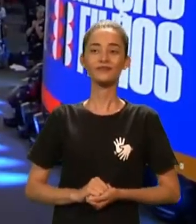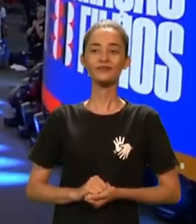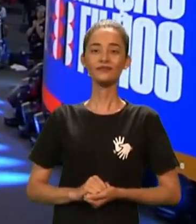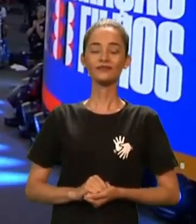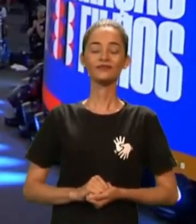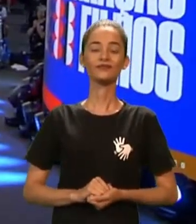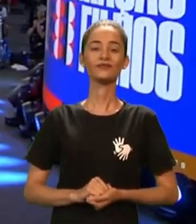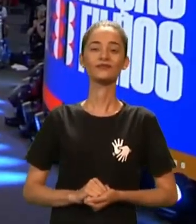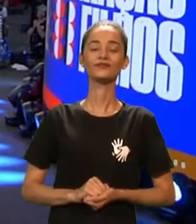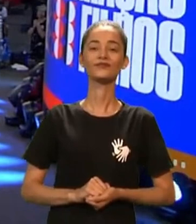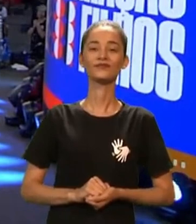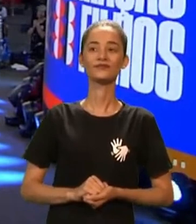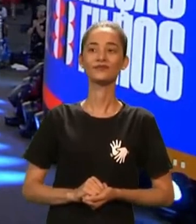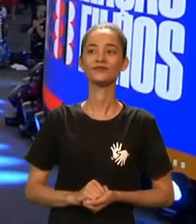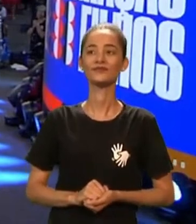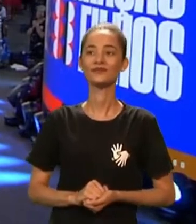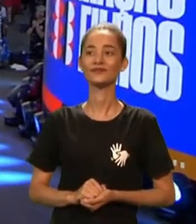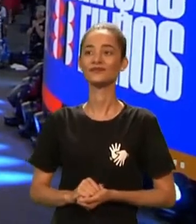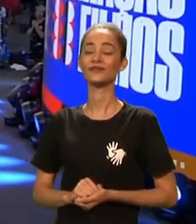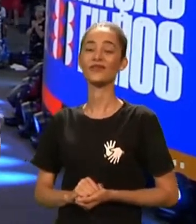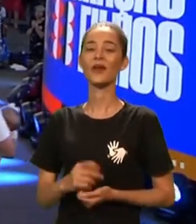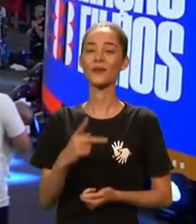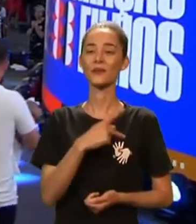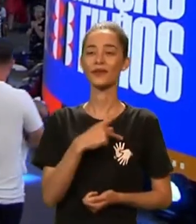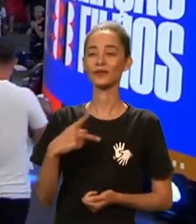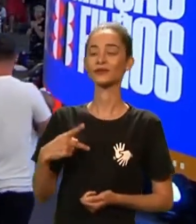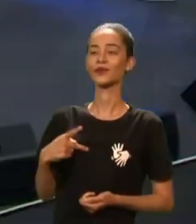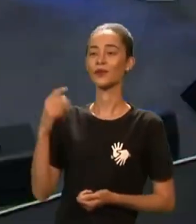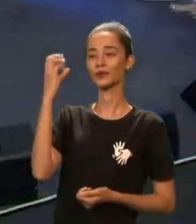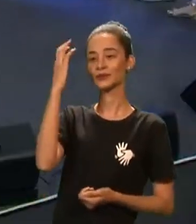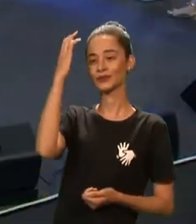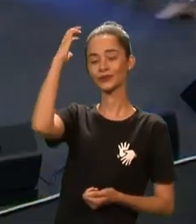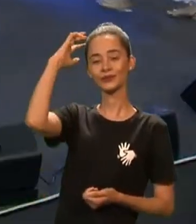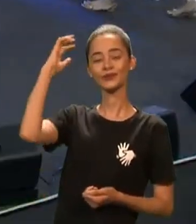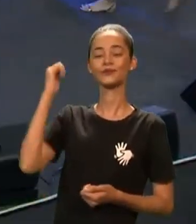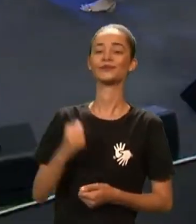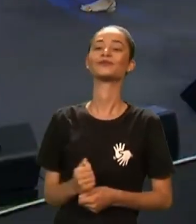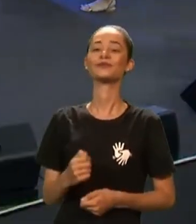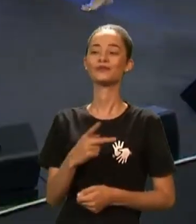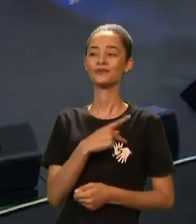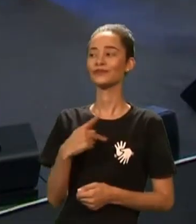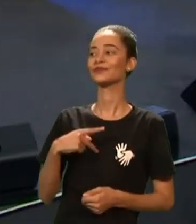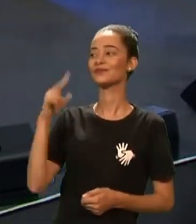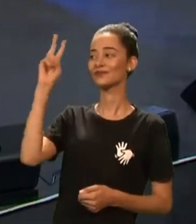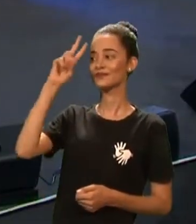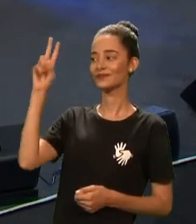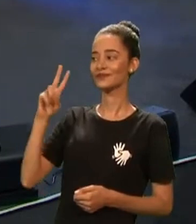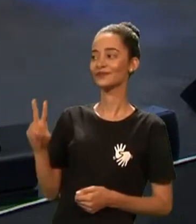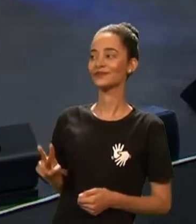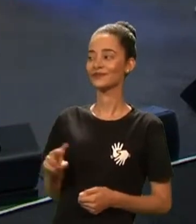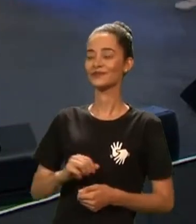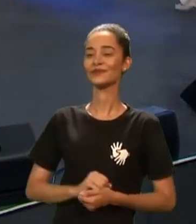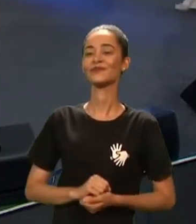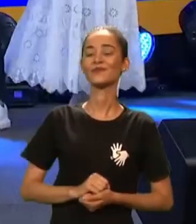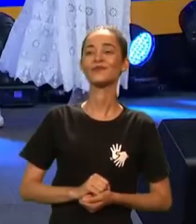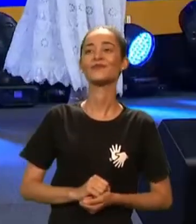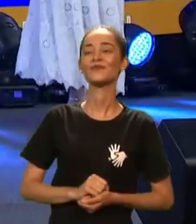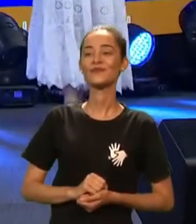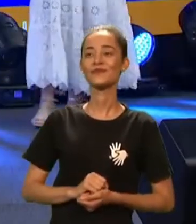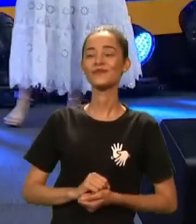Vem cá, pastor Dudu, pastora Vanessa. Eu sei que muitos de vocês já foram tão abençoados através dessa